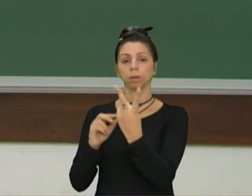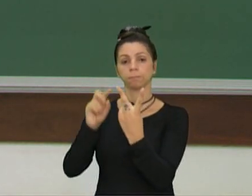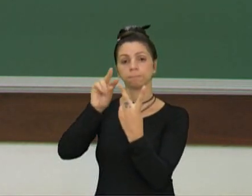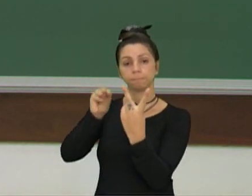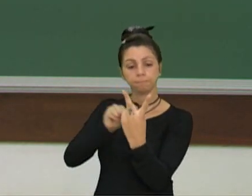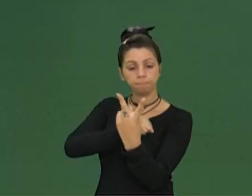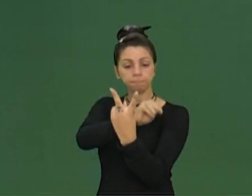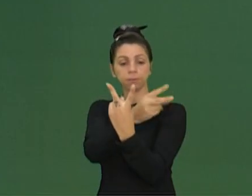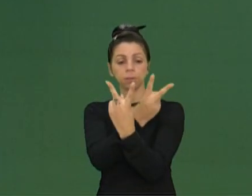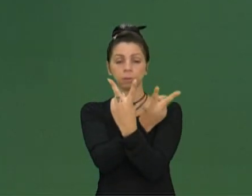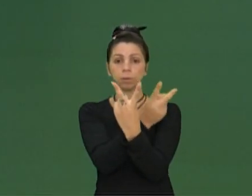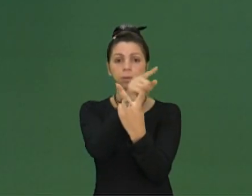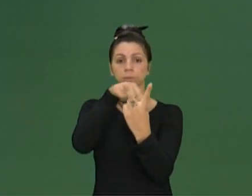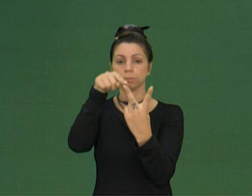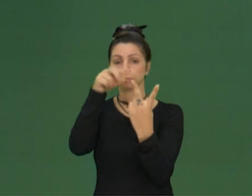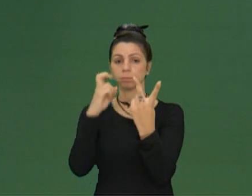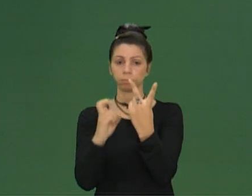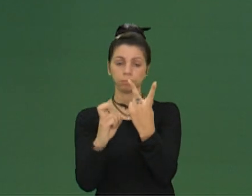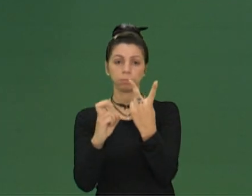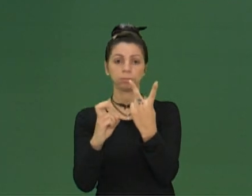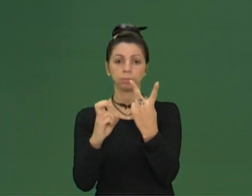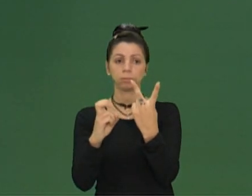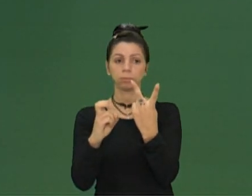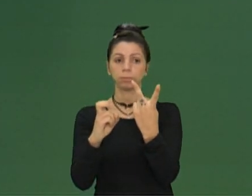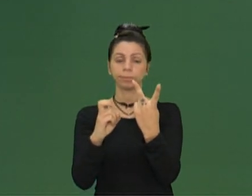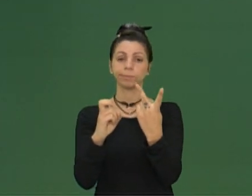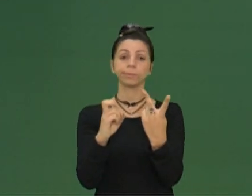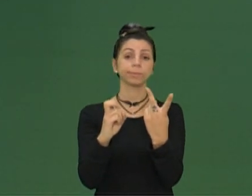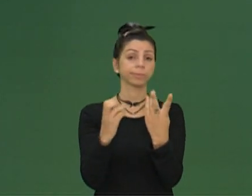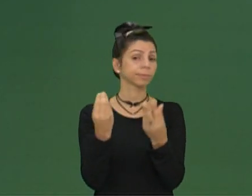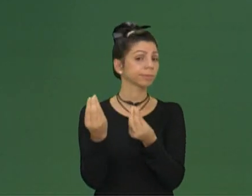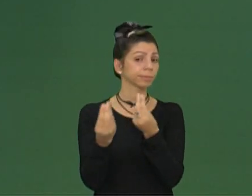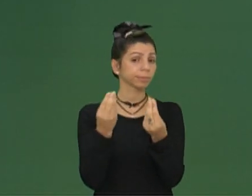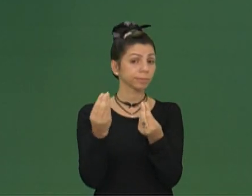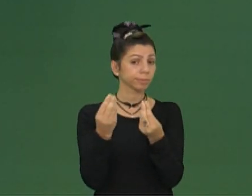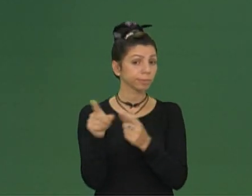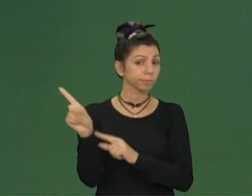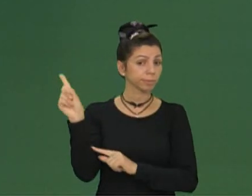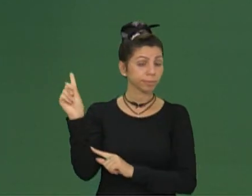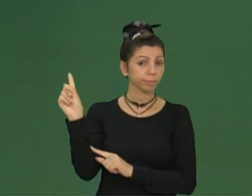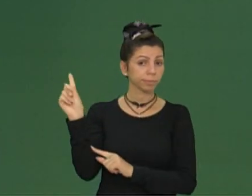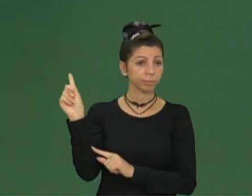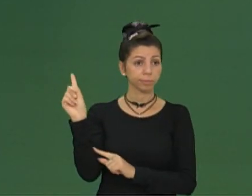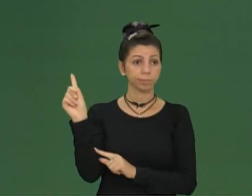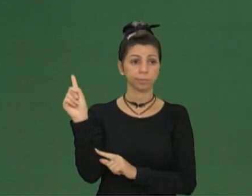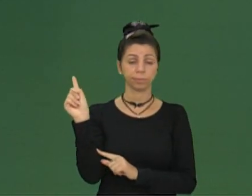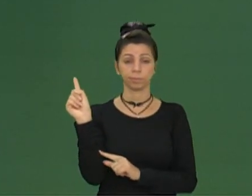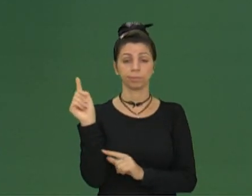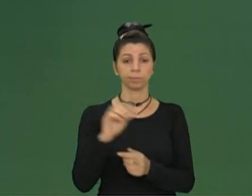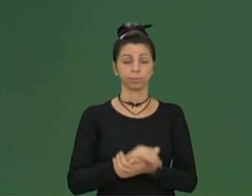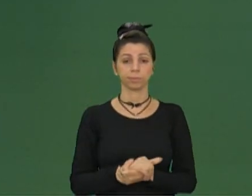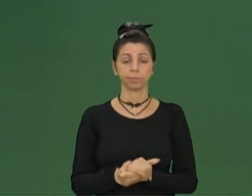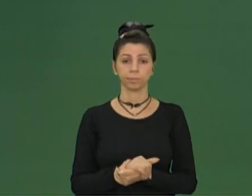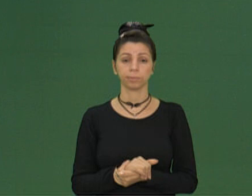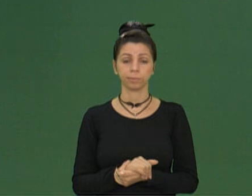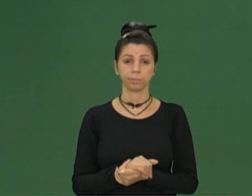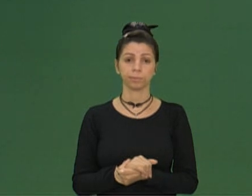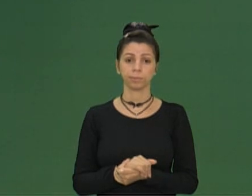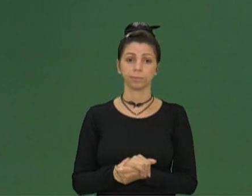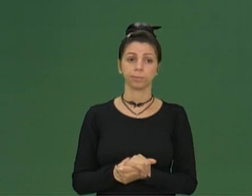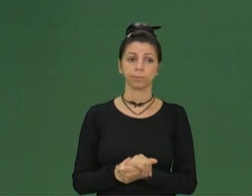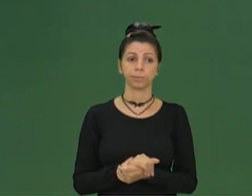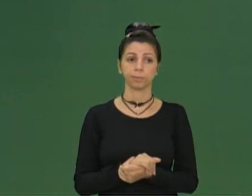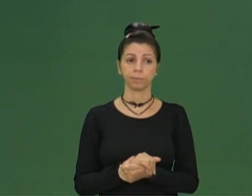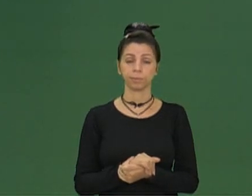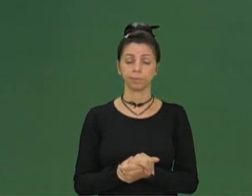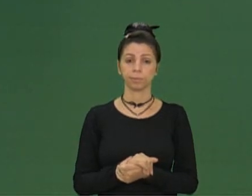Ok? Para verificar agora as minhas resoluções, eu tenho aqui o quê aqui? Era menos ou menos b, né? Então